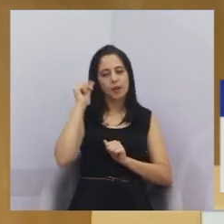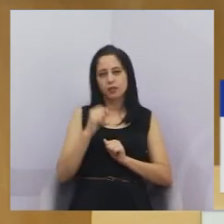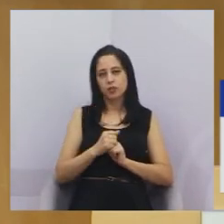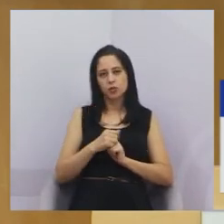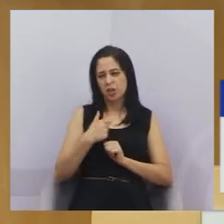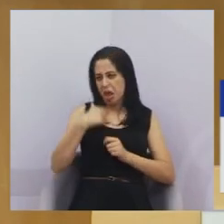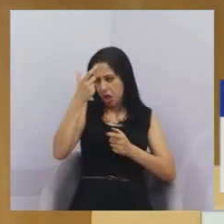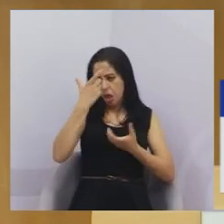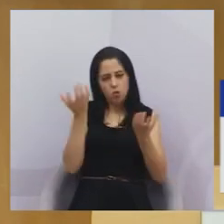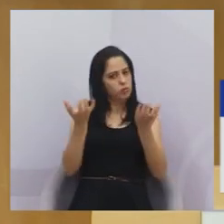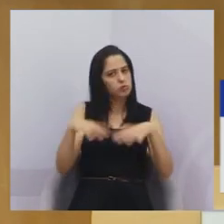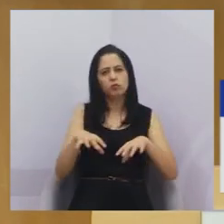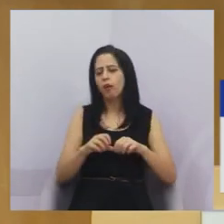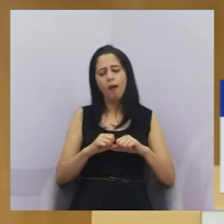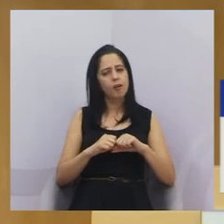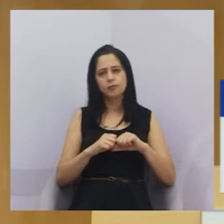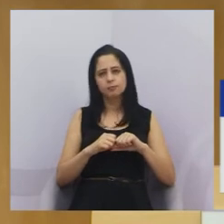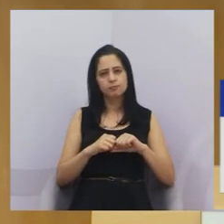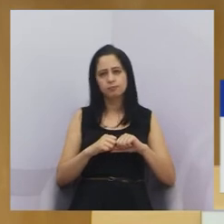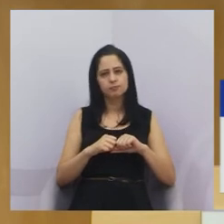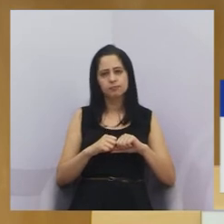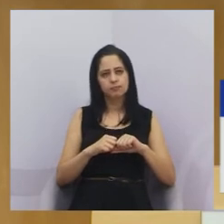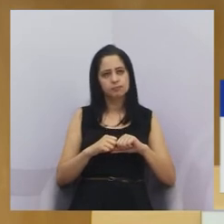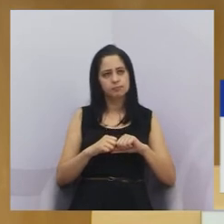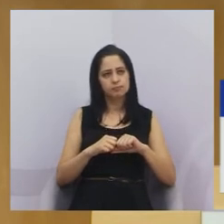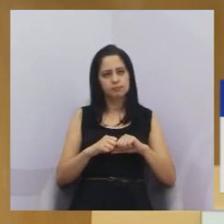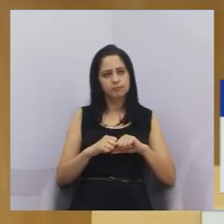não quero ter aqui junto com o Isaías também.